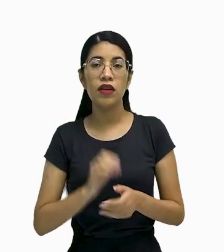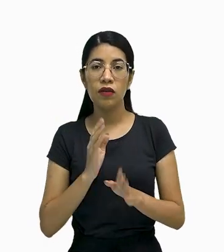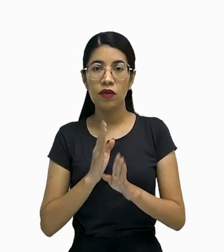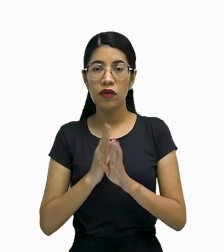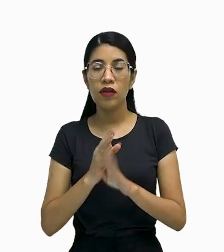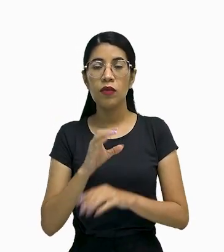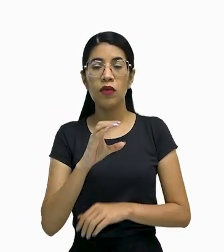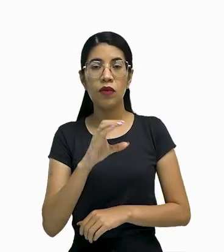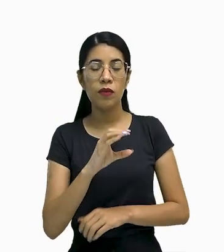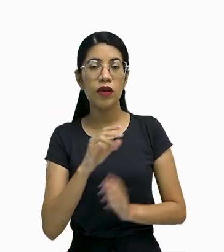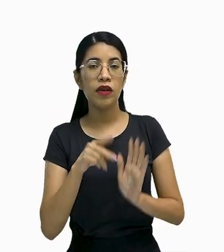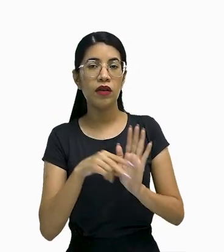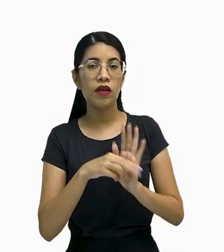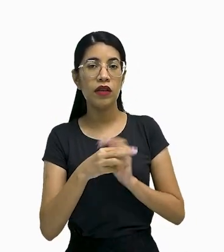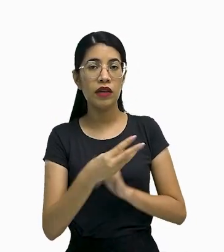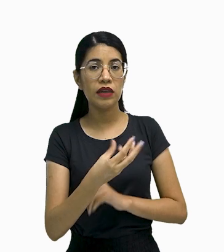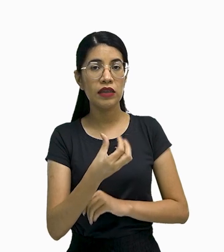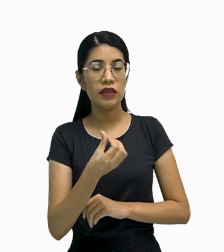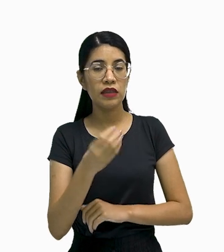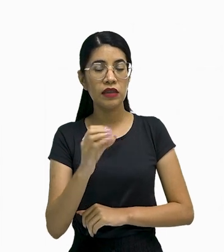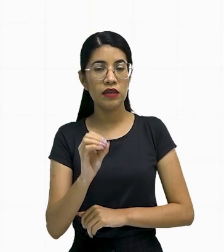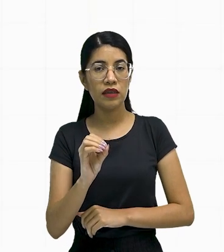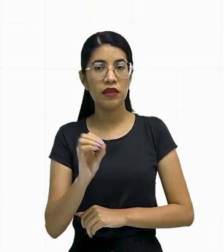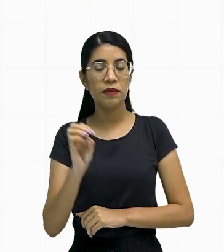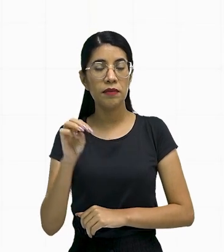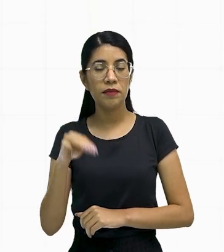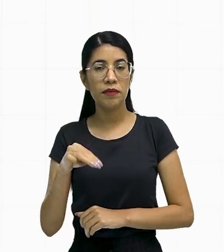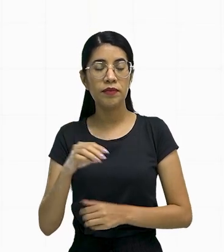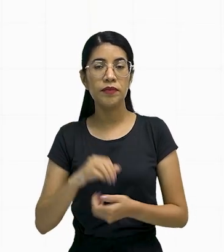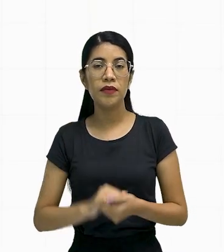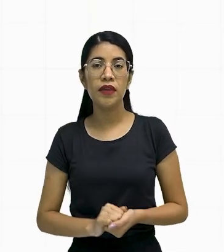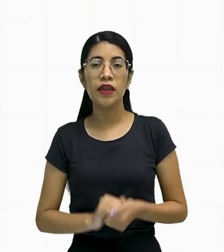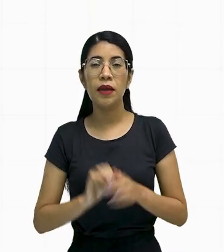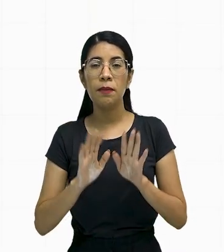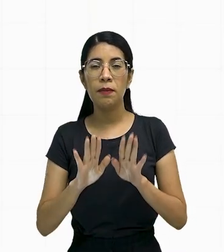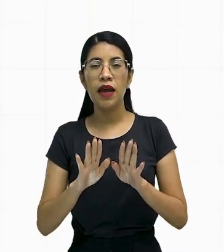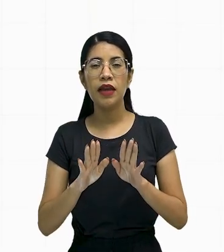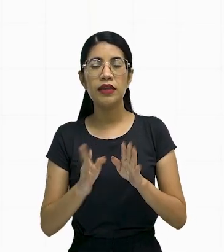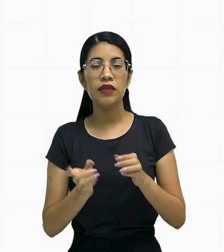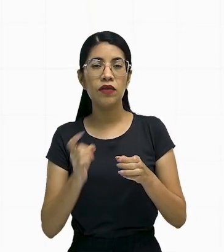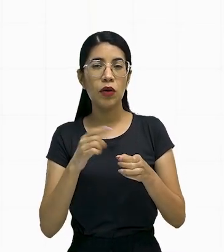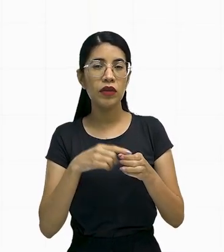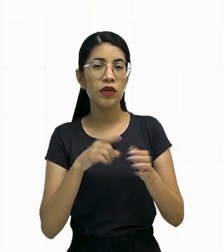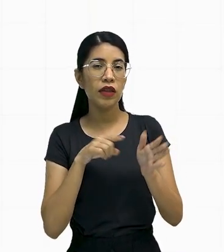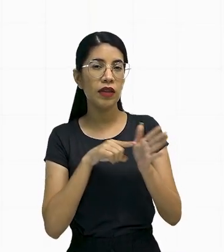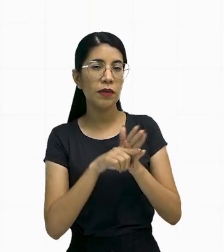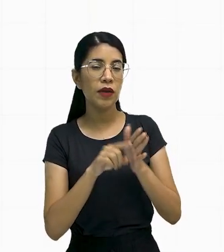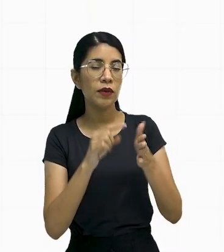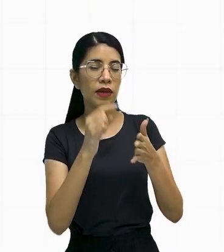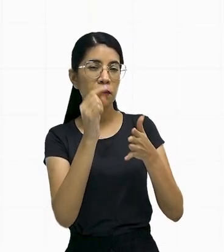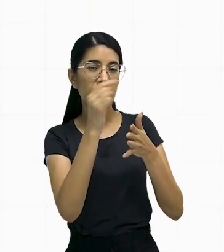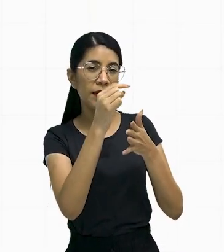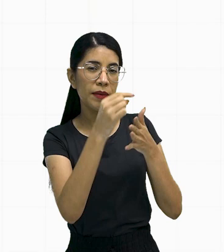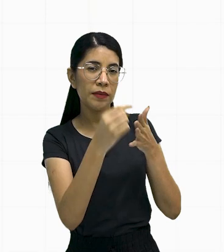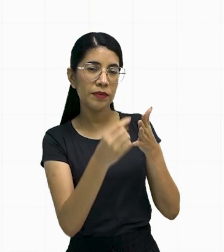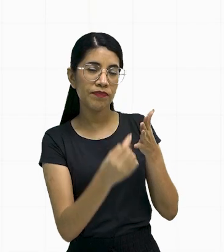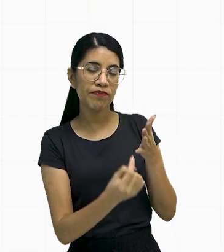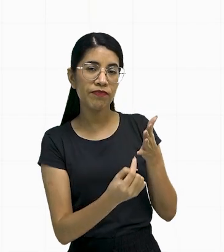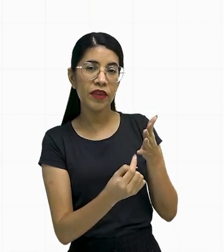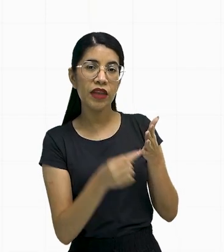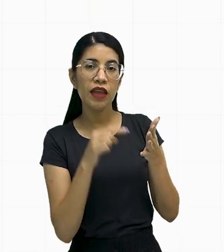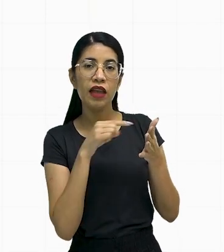comprimento igual a 360 metros. Se a gente voltar aqui nas alternativas, em